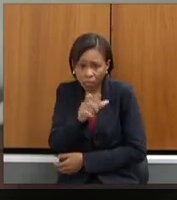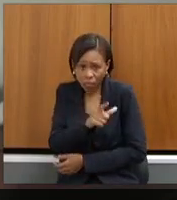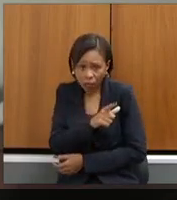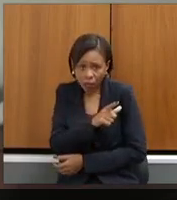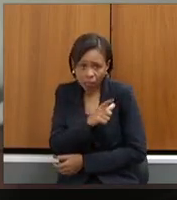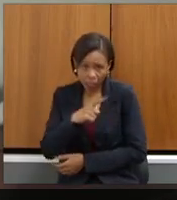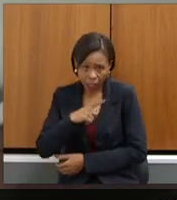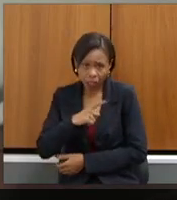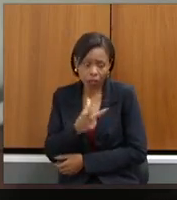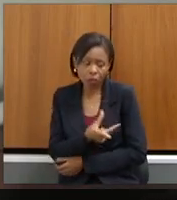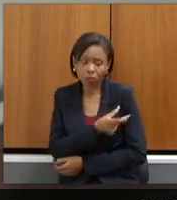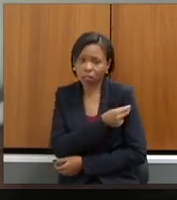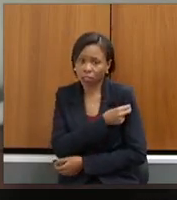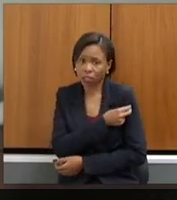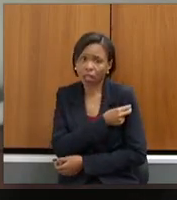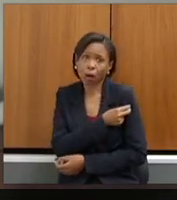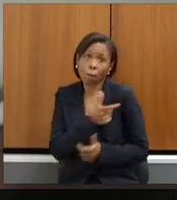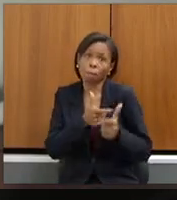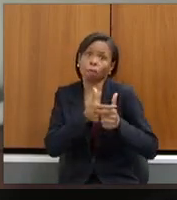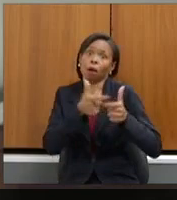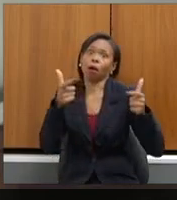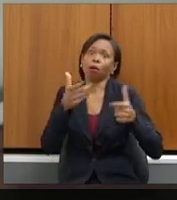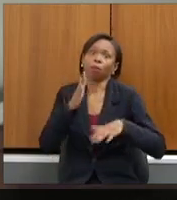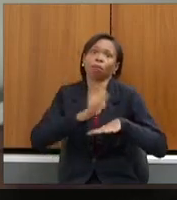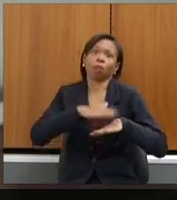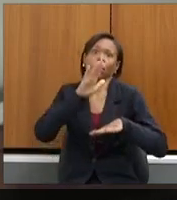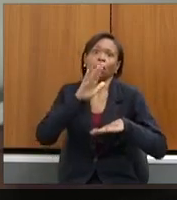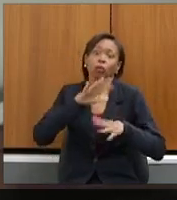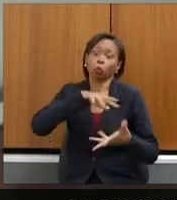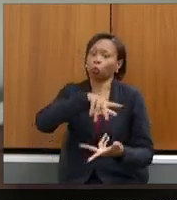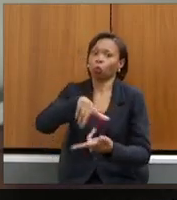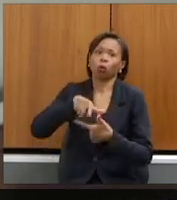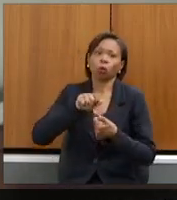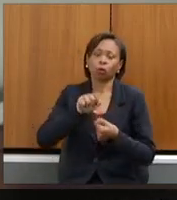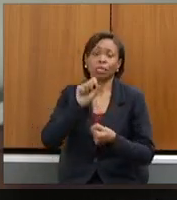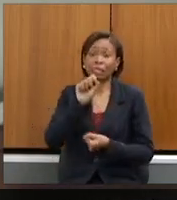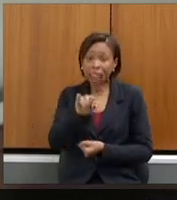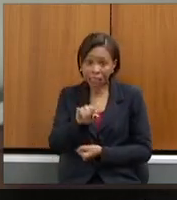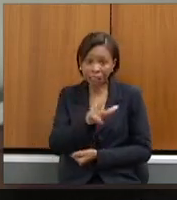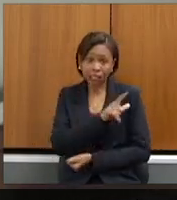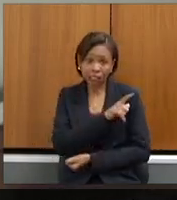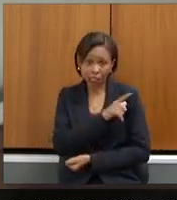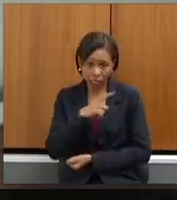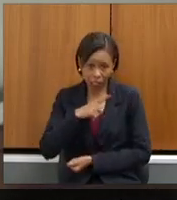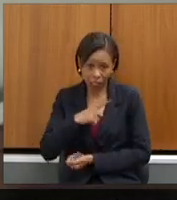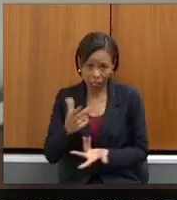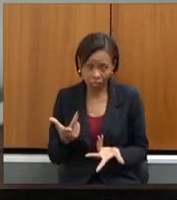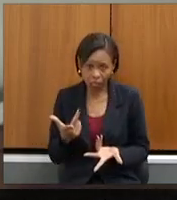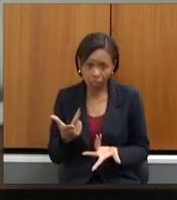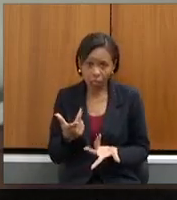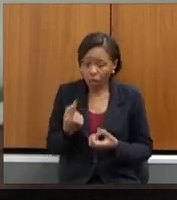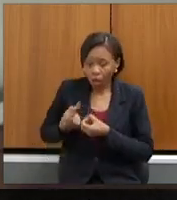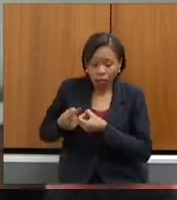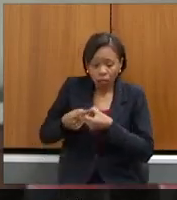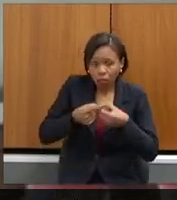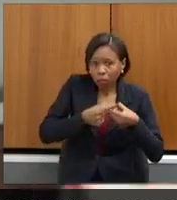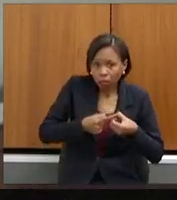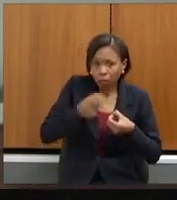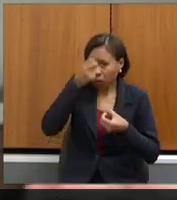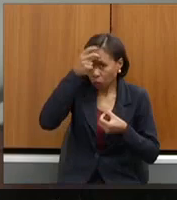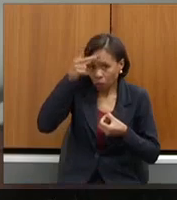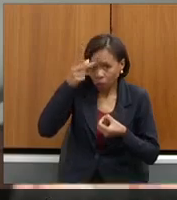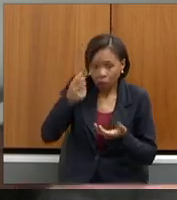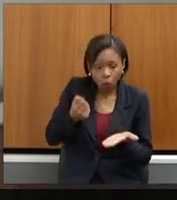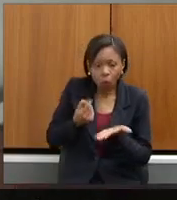mesmo se houvesse um excesso de vacina no mundo o estudo estados municípios não poderiam comprar e tu só as